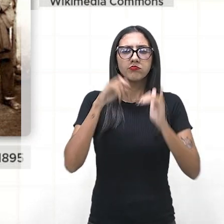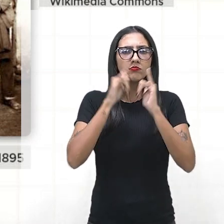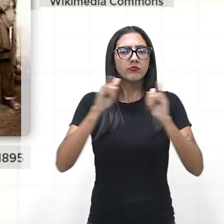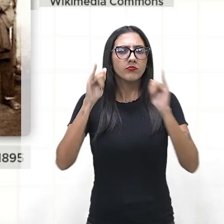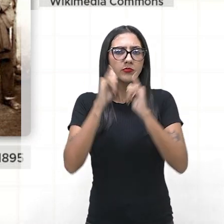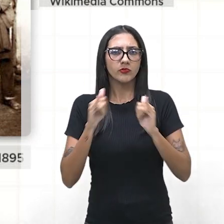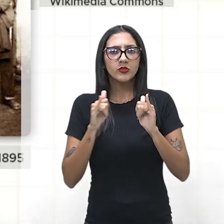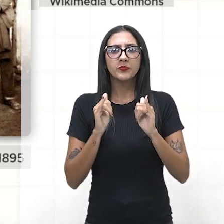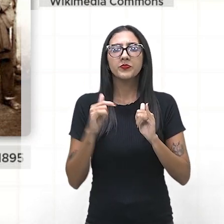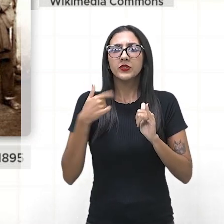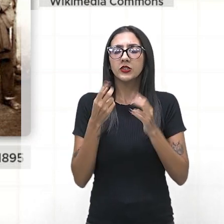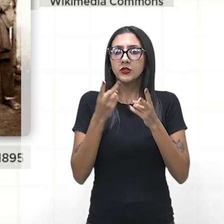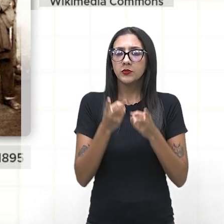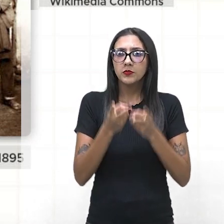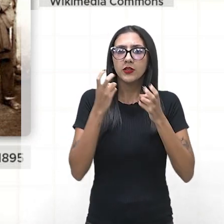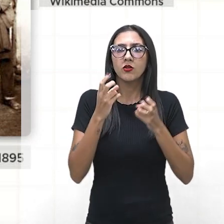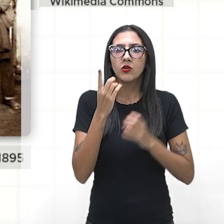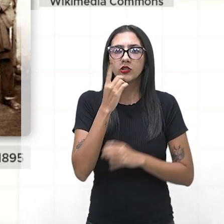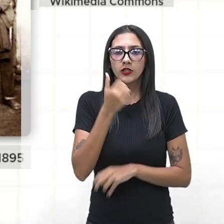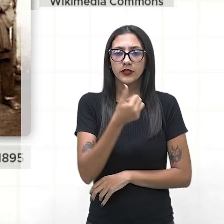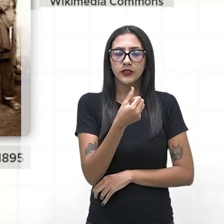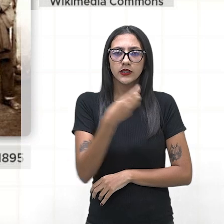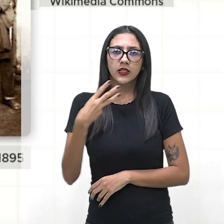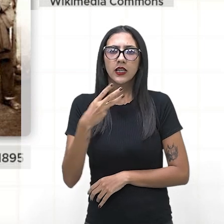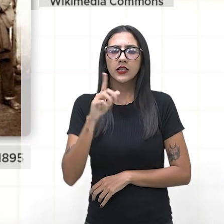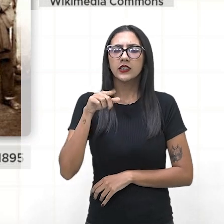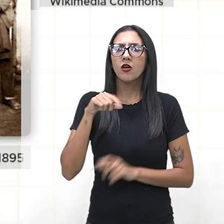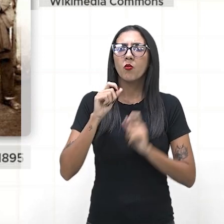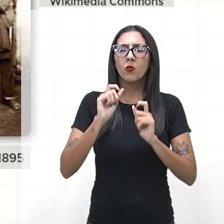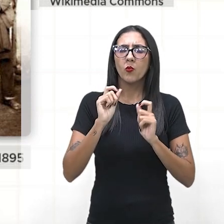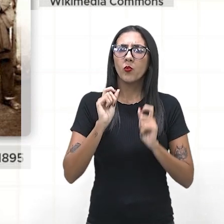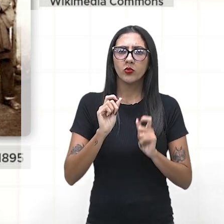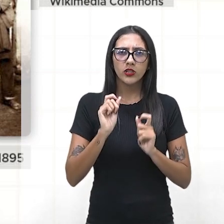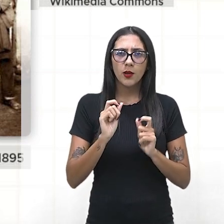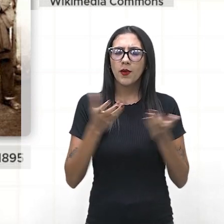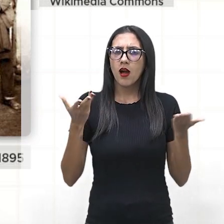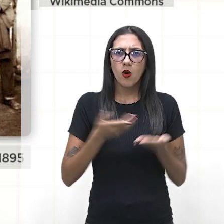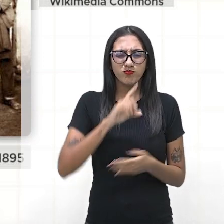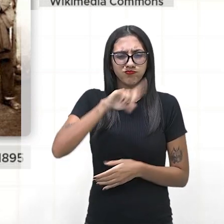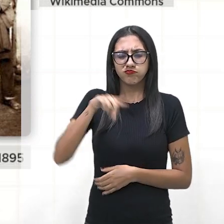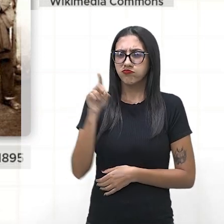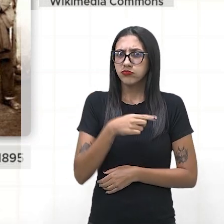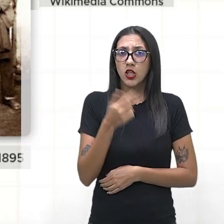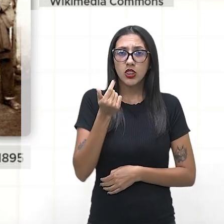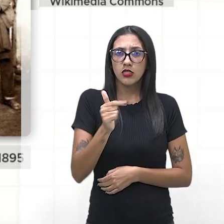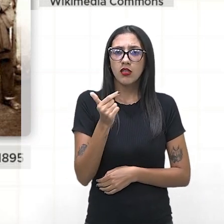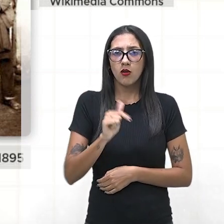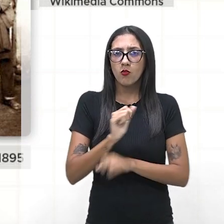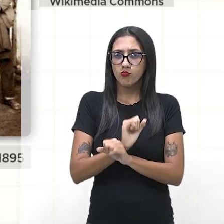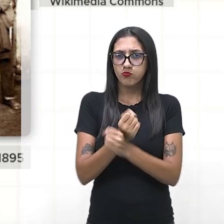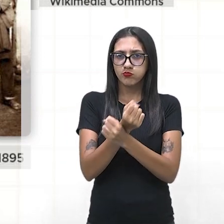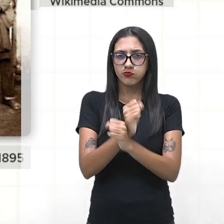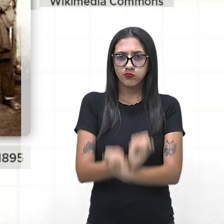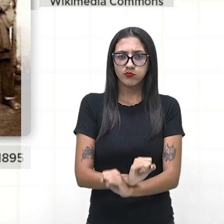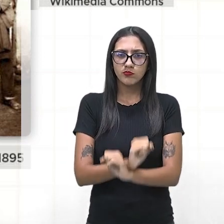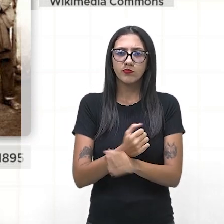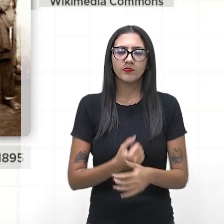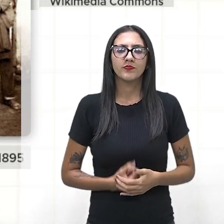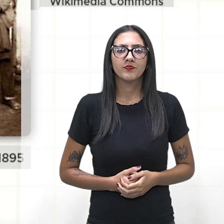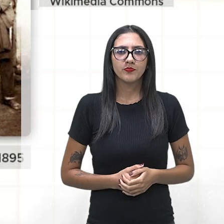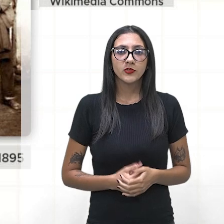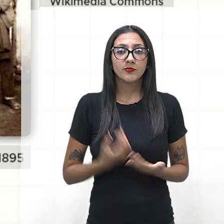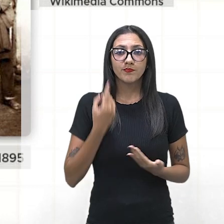nos coloca o 13 de maio como dia da extinção da escravidão. E aqui é uma foto que retrata